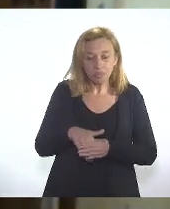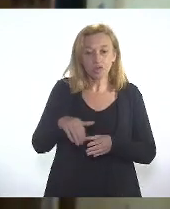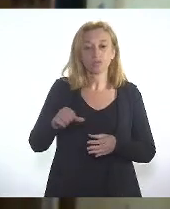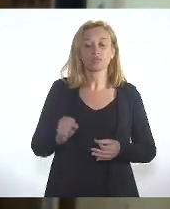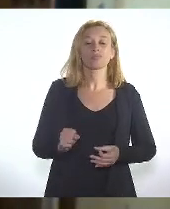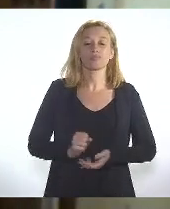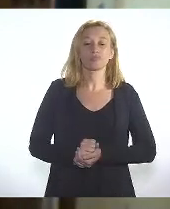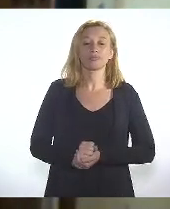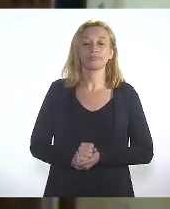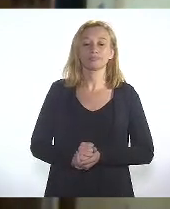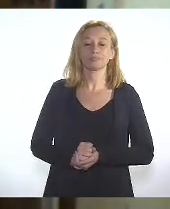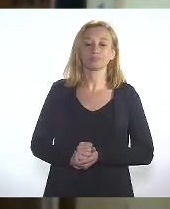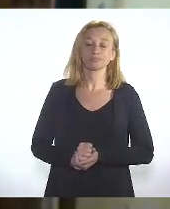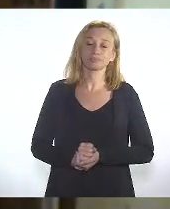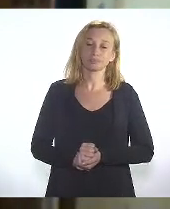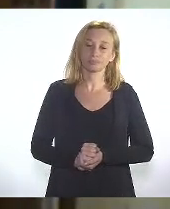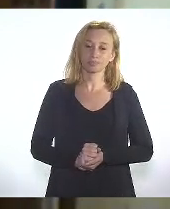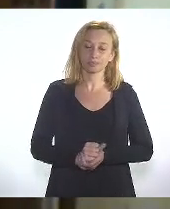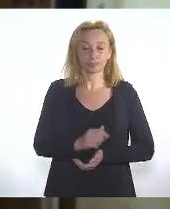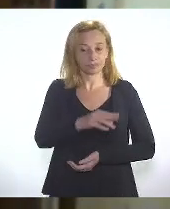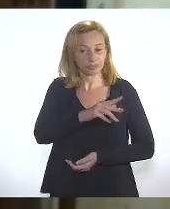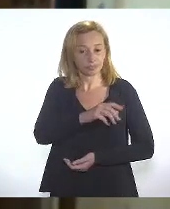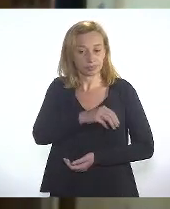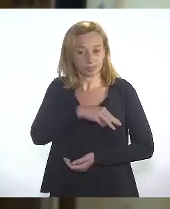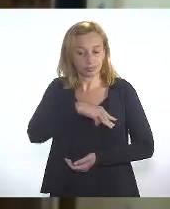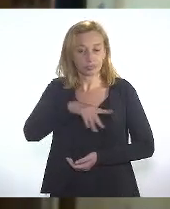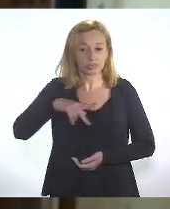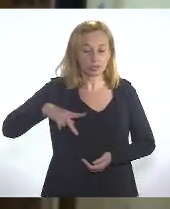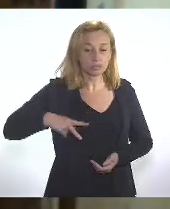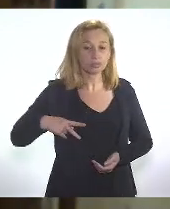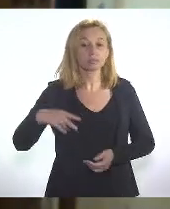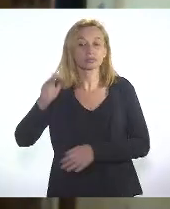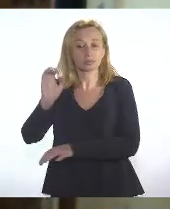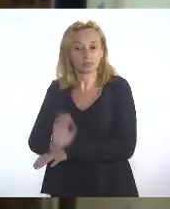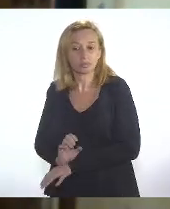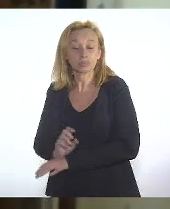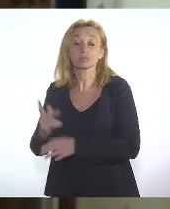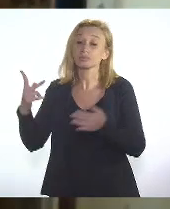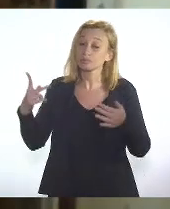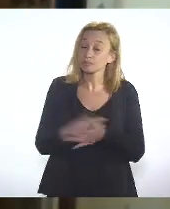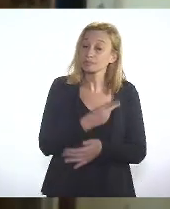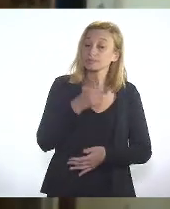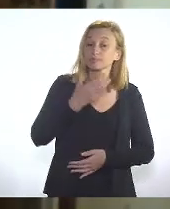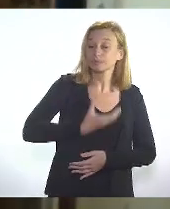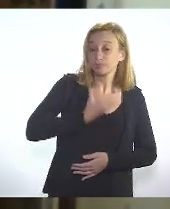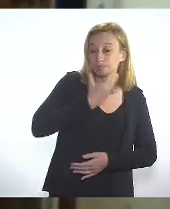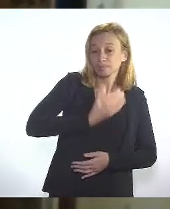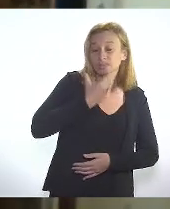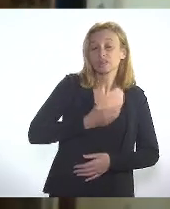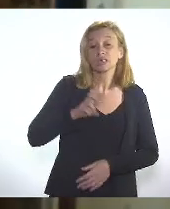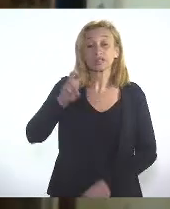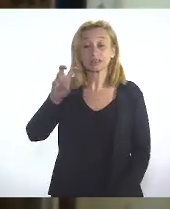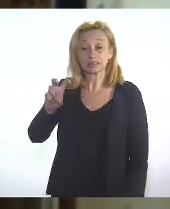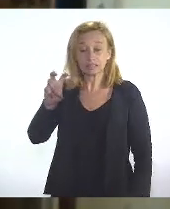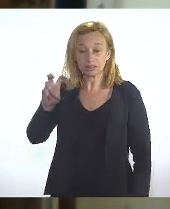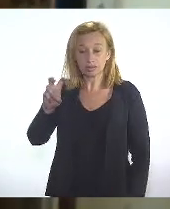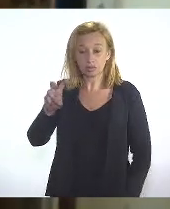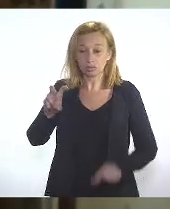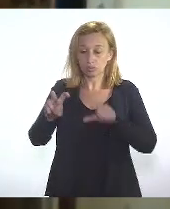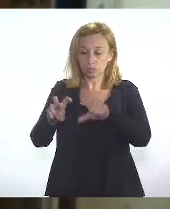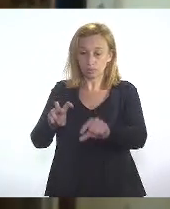Público Estadual, essas eleições serão em dezembro, tem lá 5